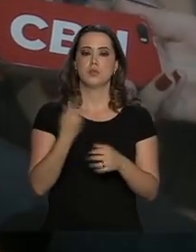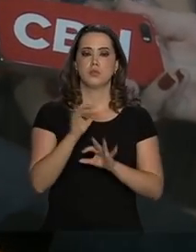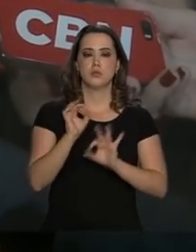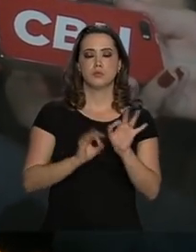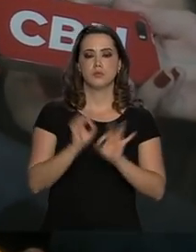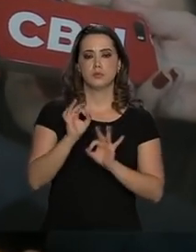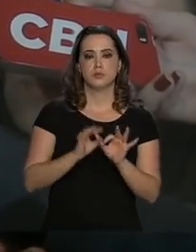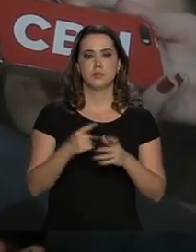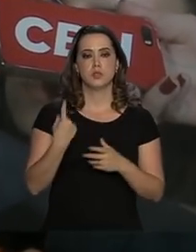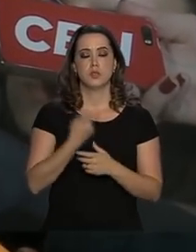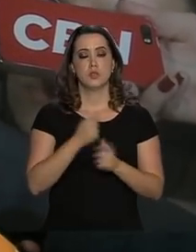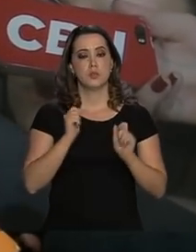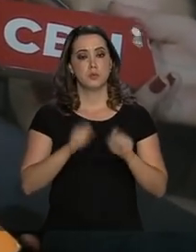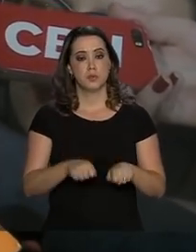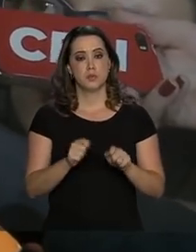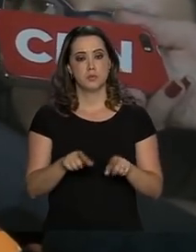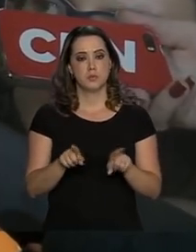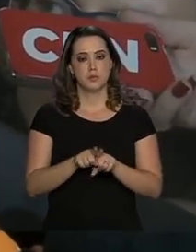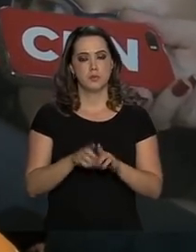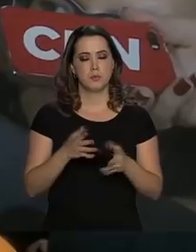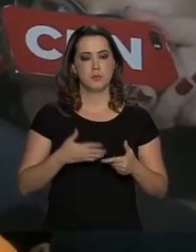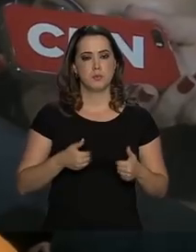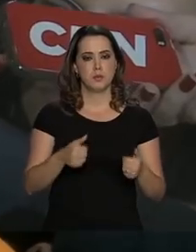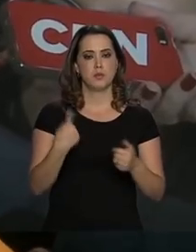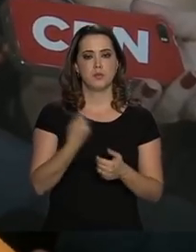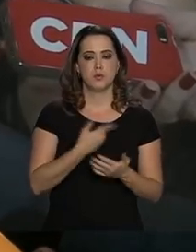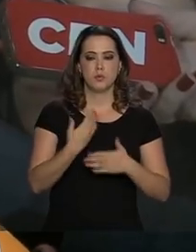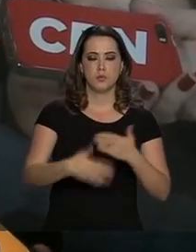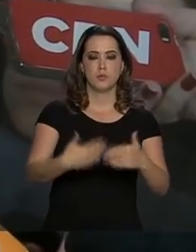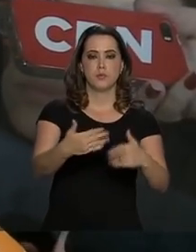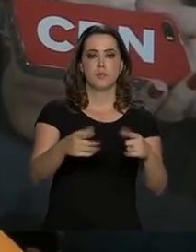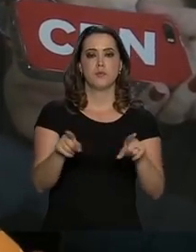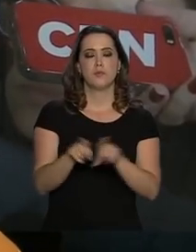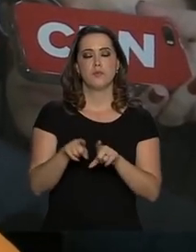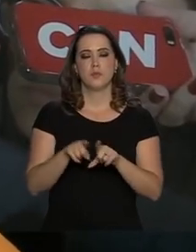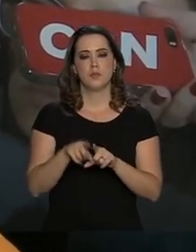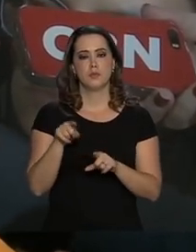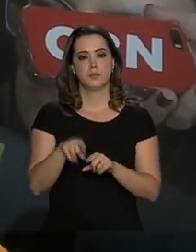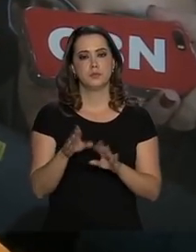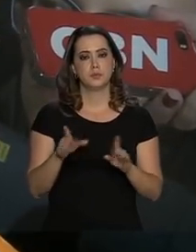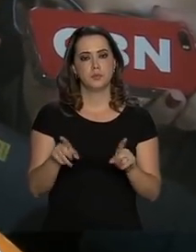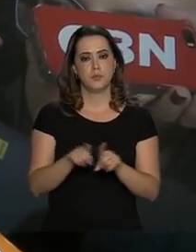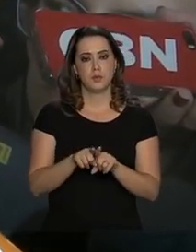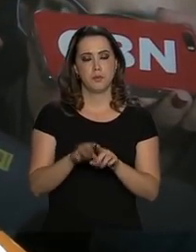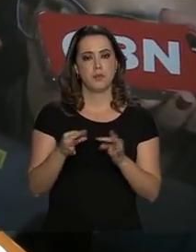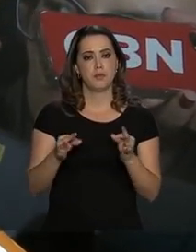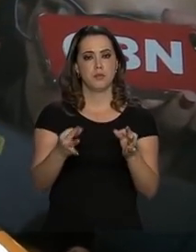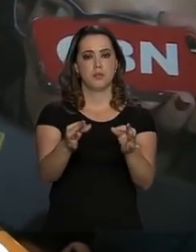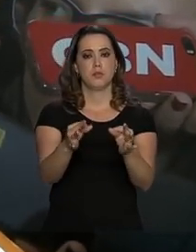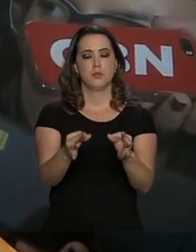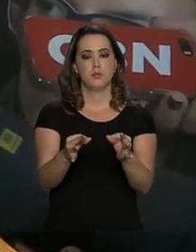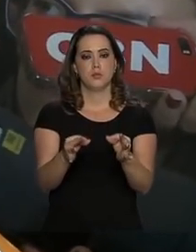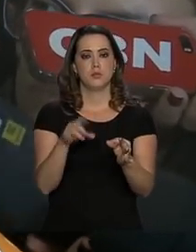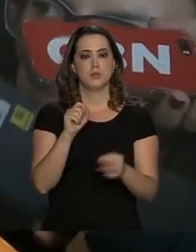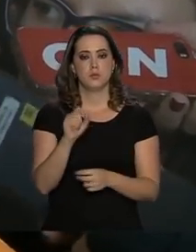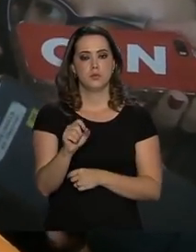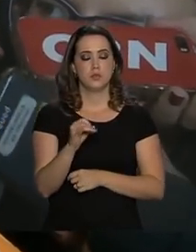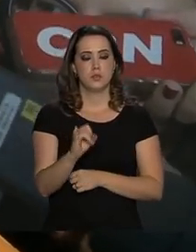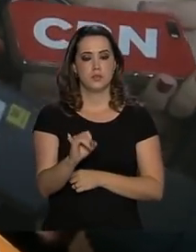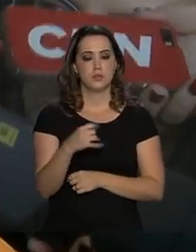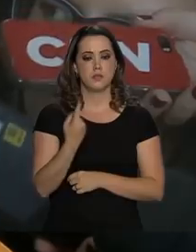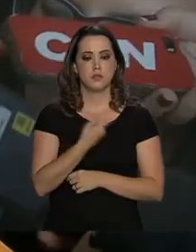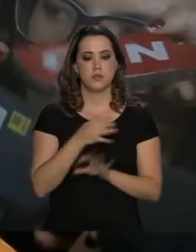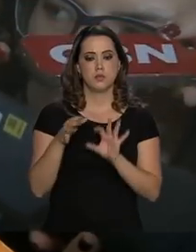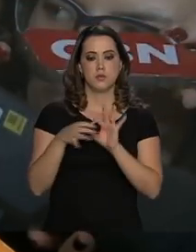estruturas nós podemos otimizar os nossos processos e até a parte tecnológica que se fizermos